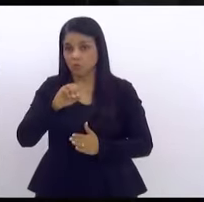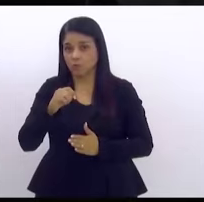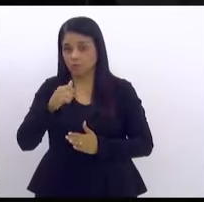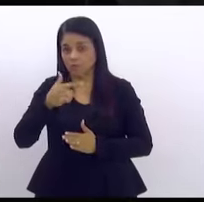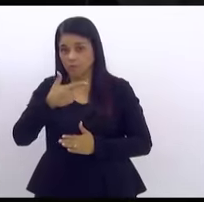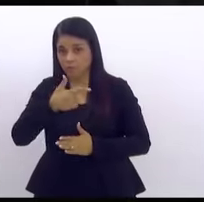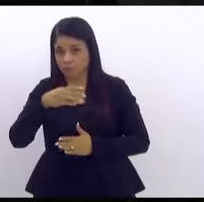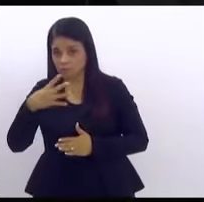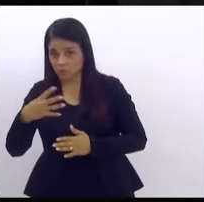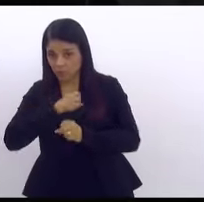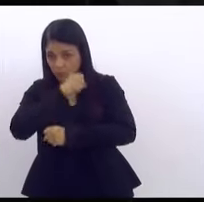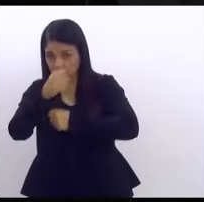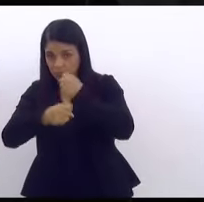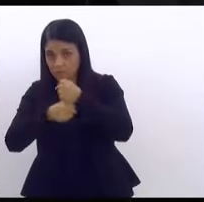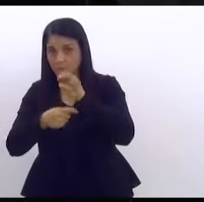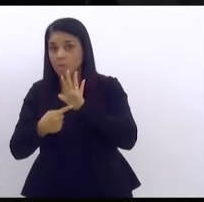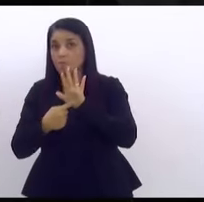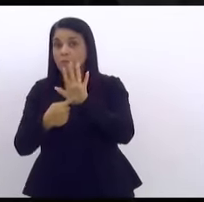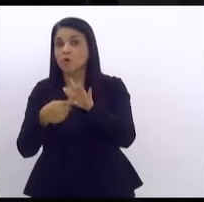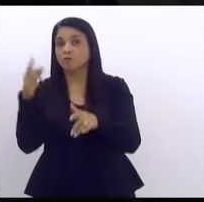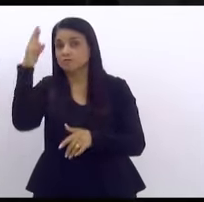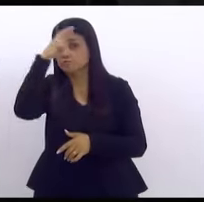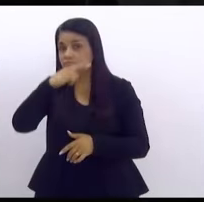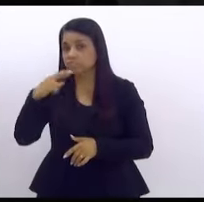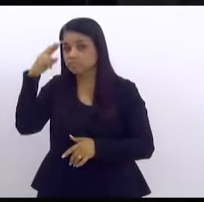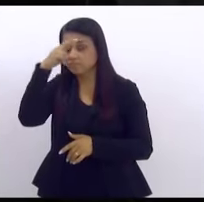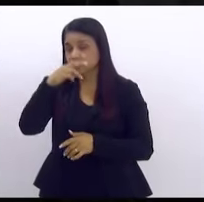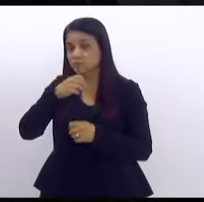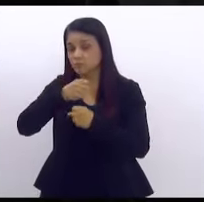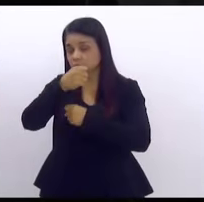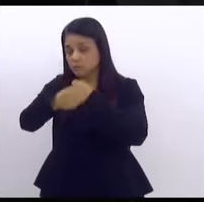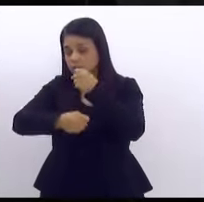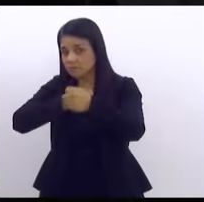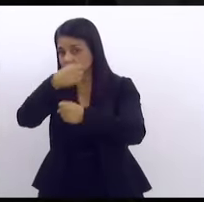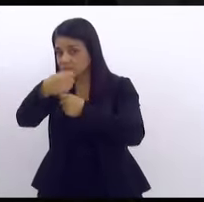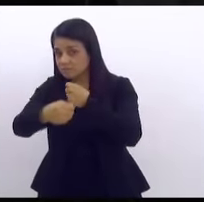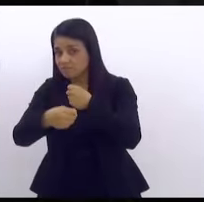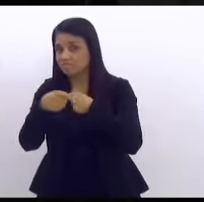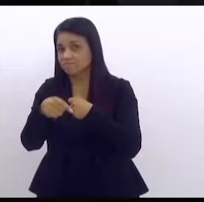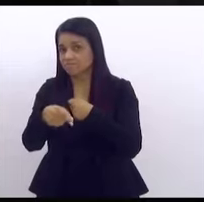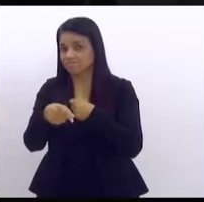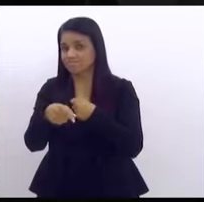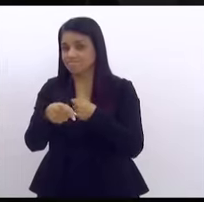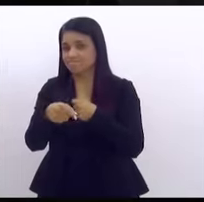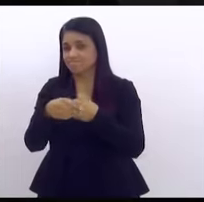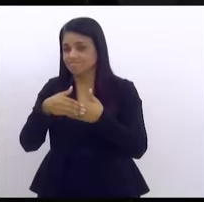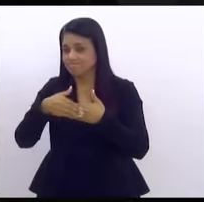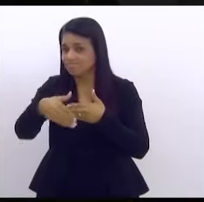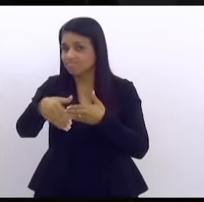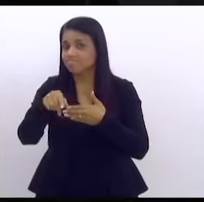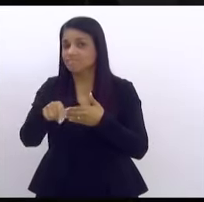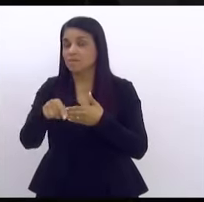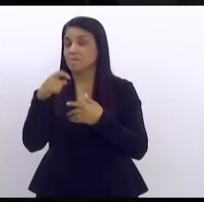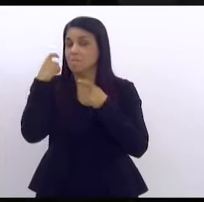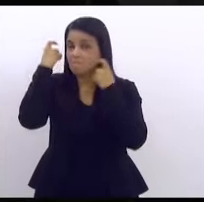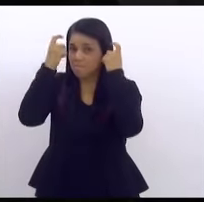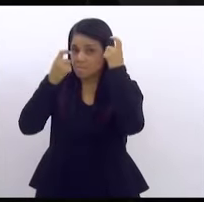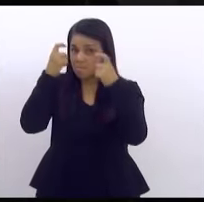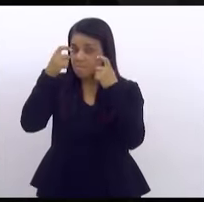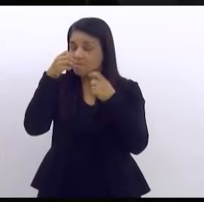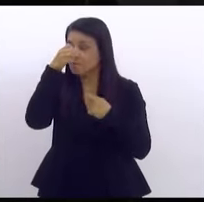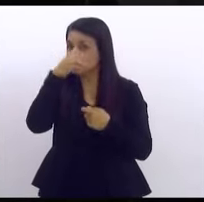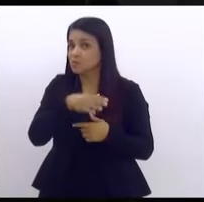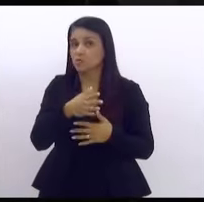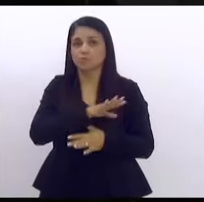2024 mostram que o cenário fiscal para os próximos anos é preocupante, é